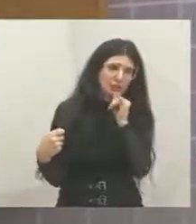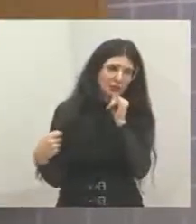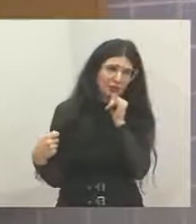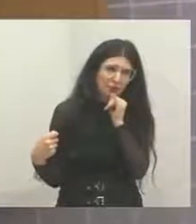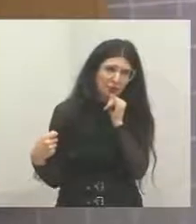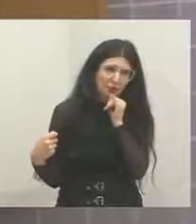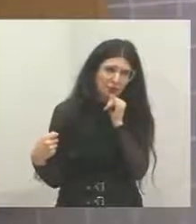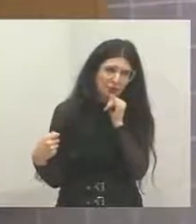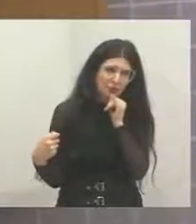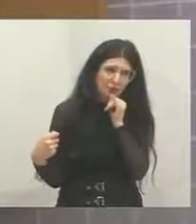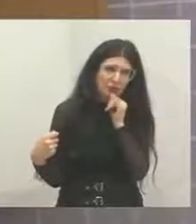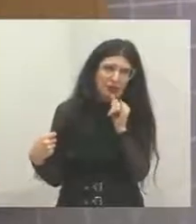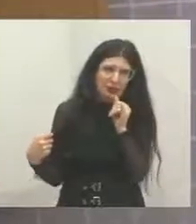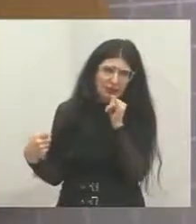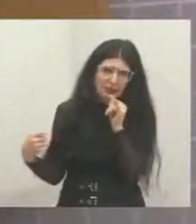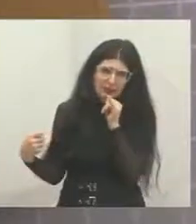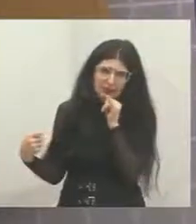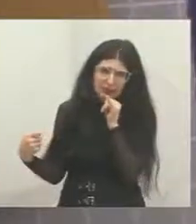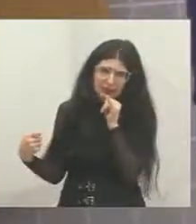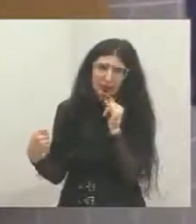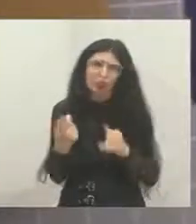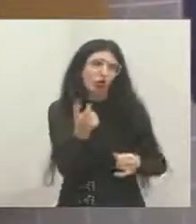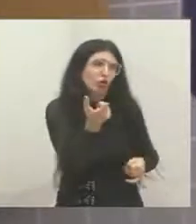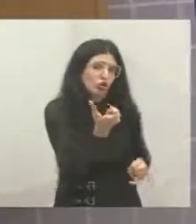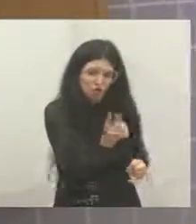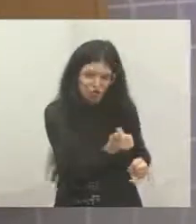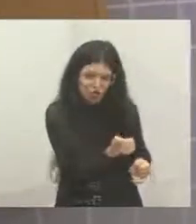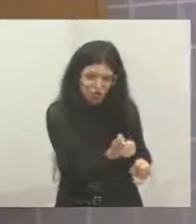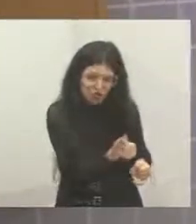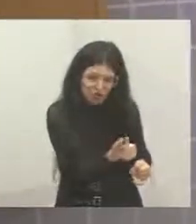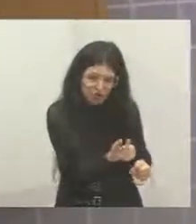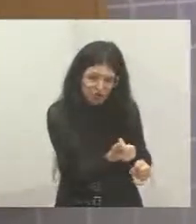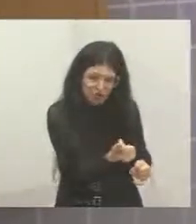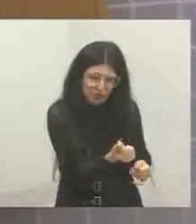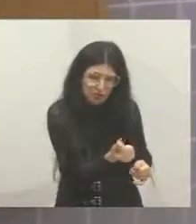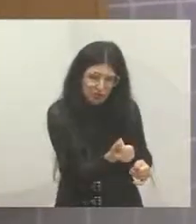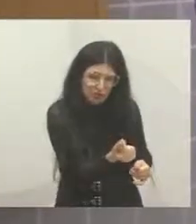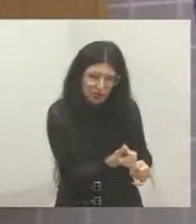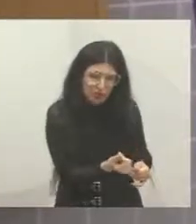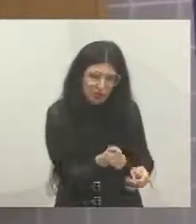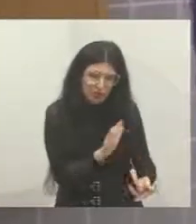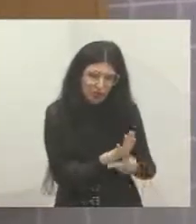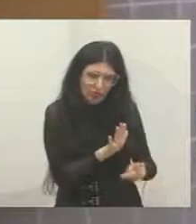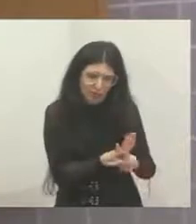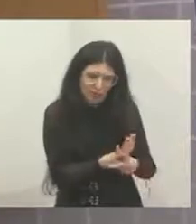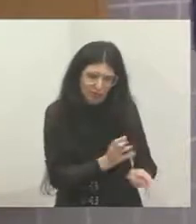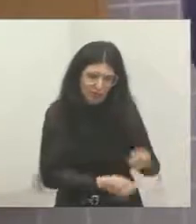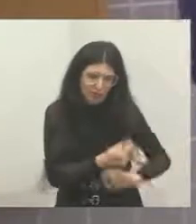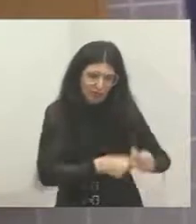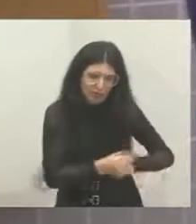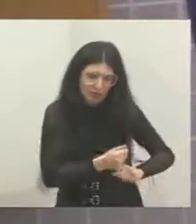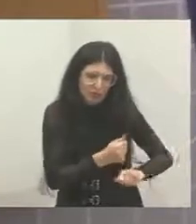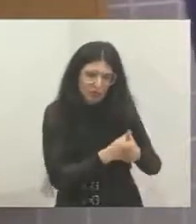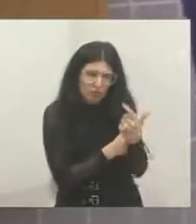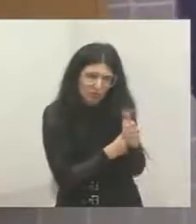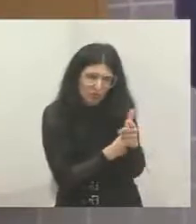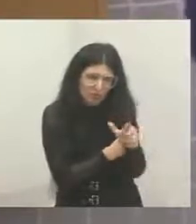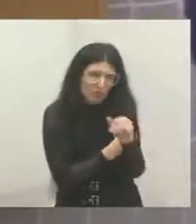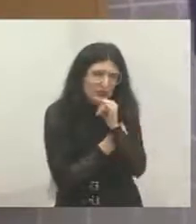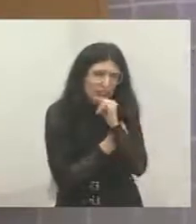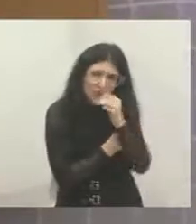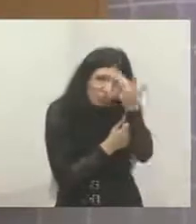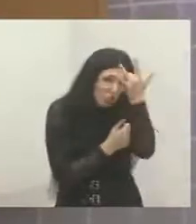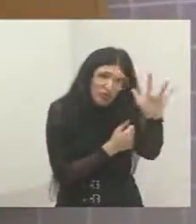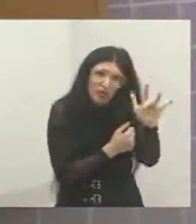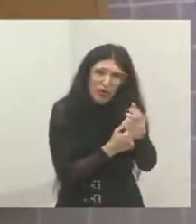estar... Pode ser que não esteja no orçamento, que eu tenho que avaliar o orçamento ainda, não está fechado, né? Não somos nós que concluímos esse momento,